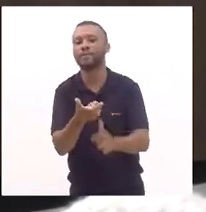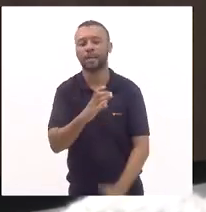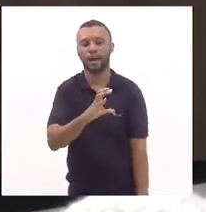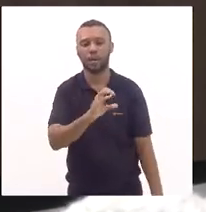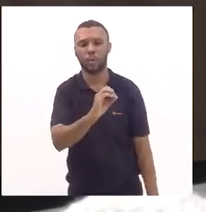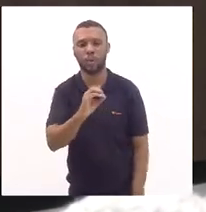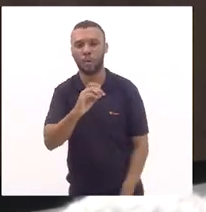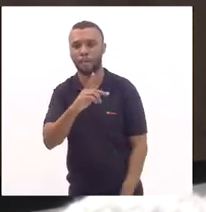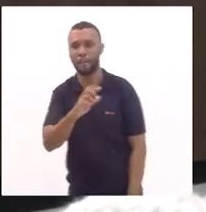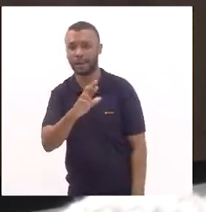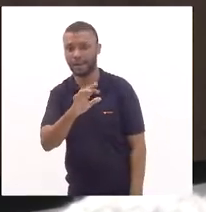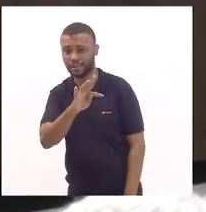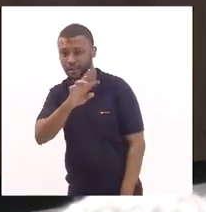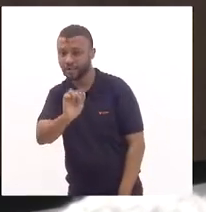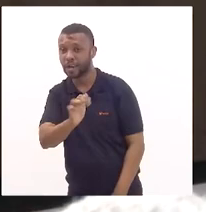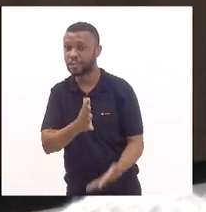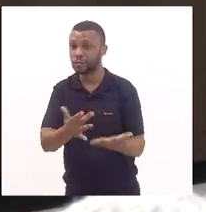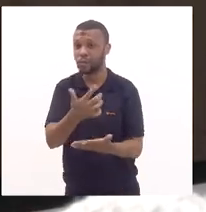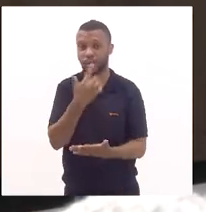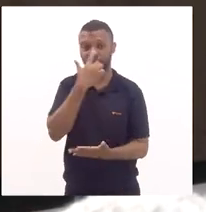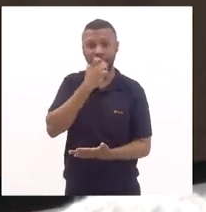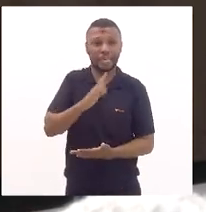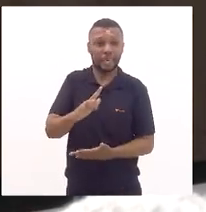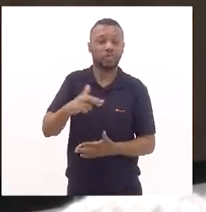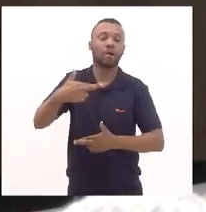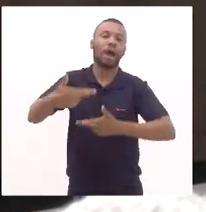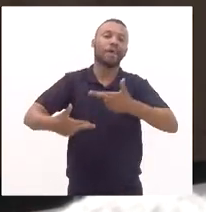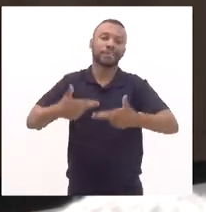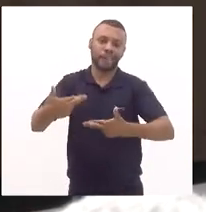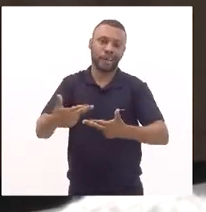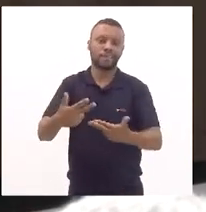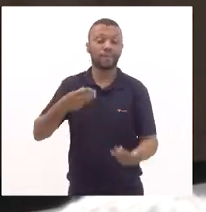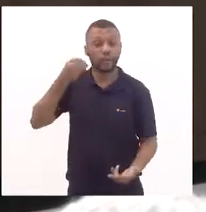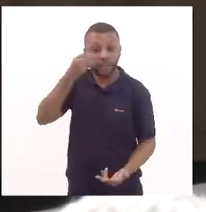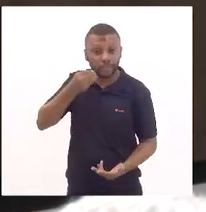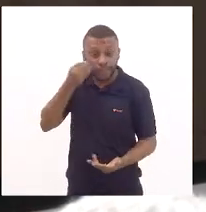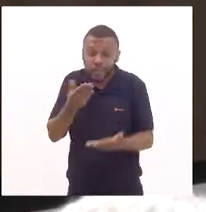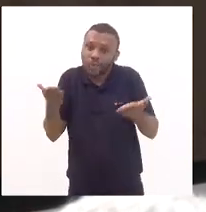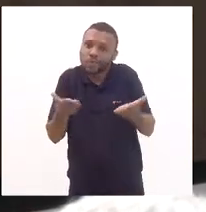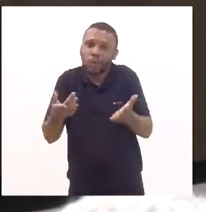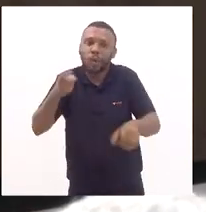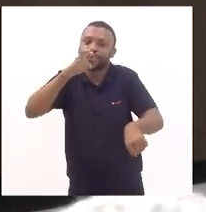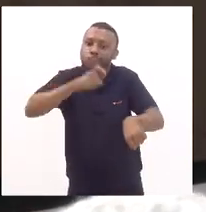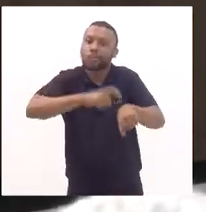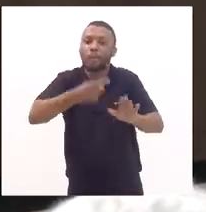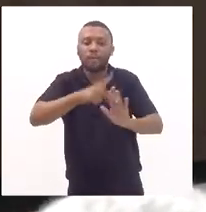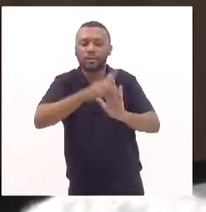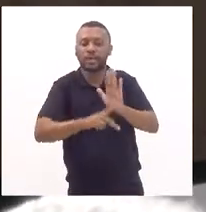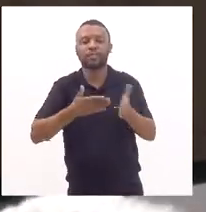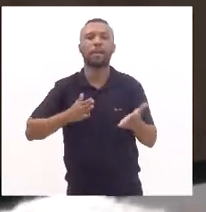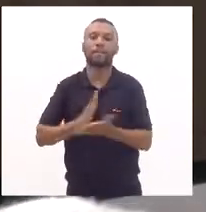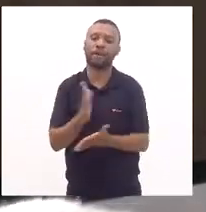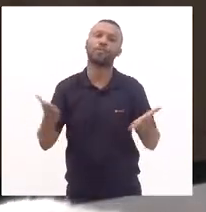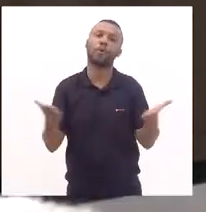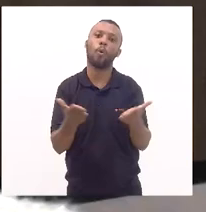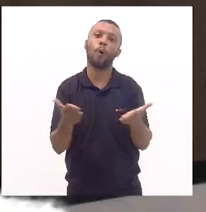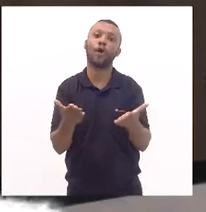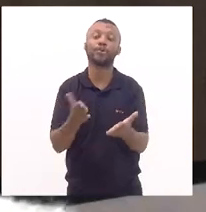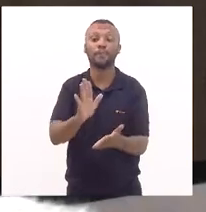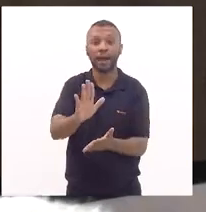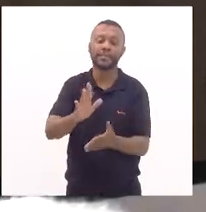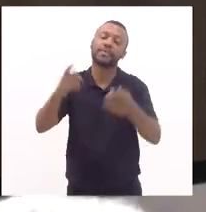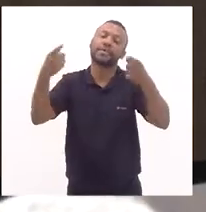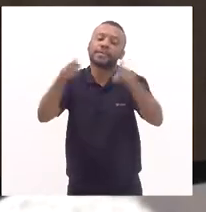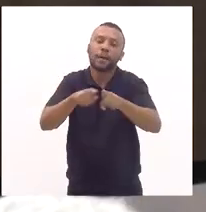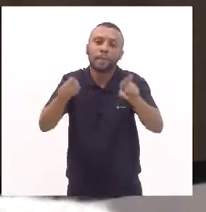de catação de lixo. Então, façamos aqui dessa experiência um projeto que hoje é aprovado, mas que vai